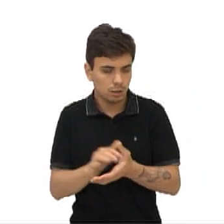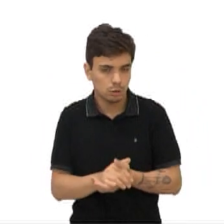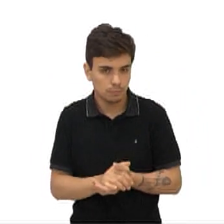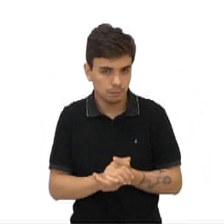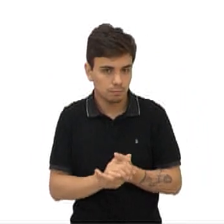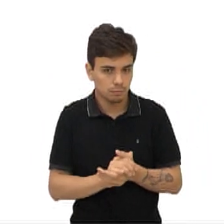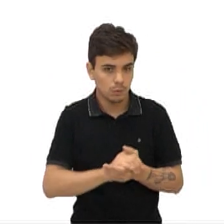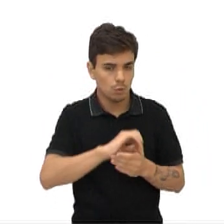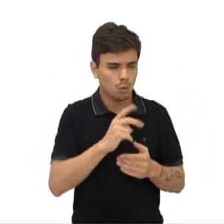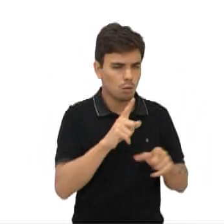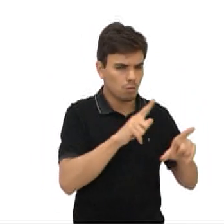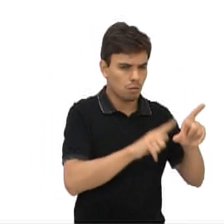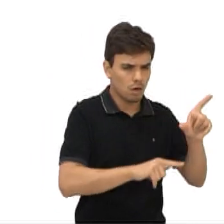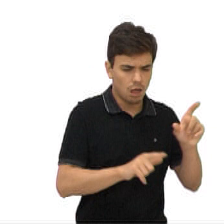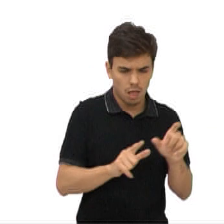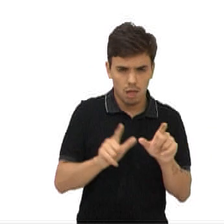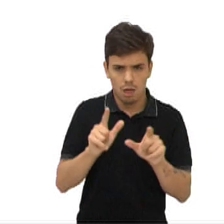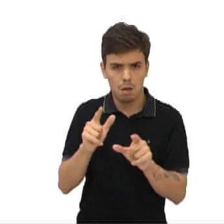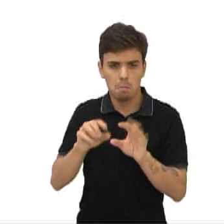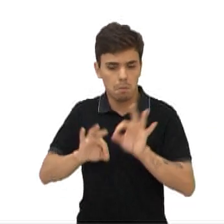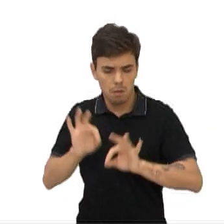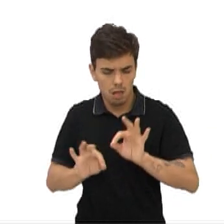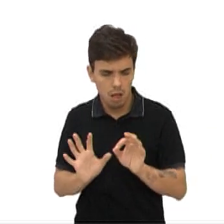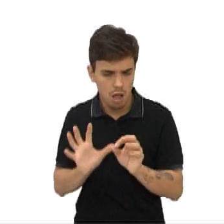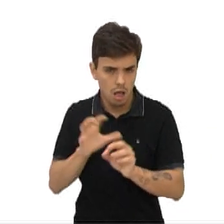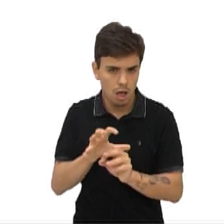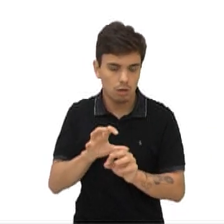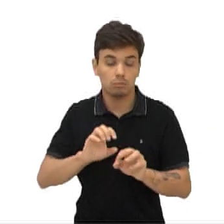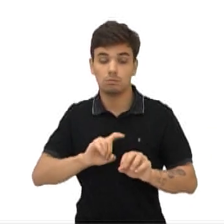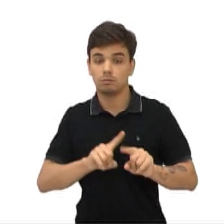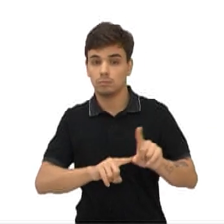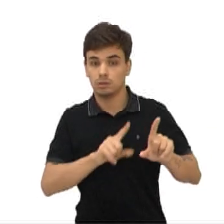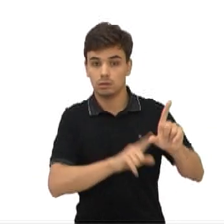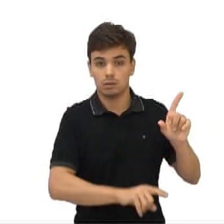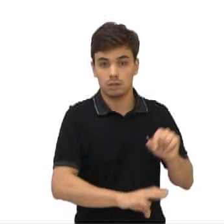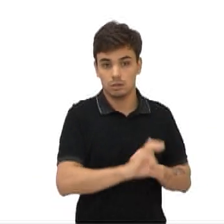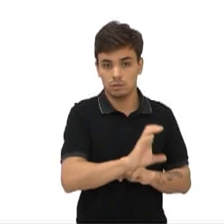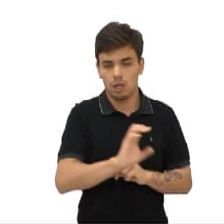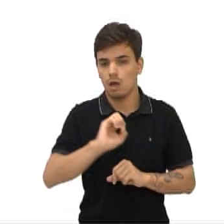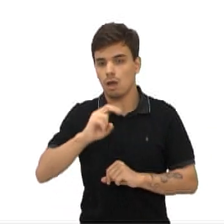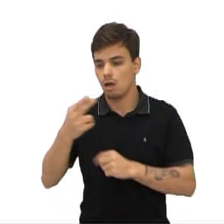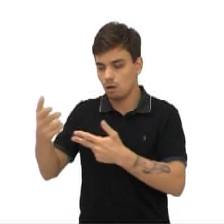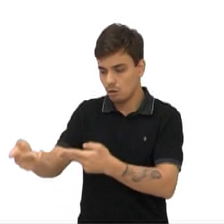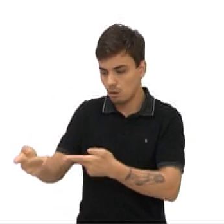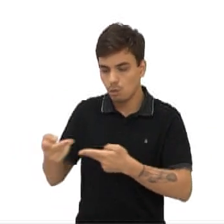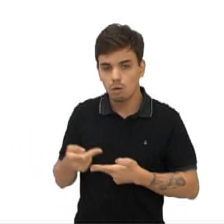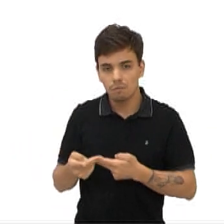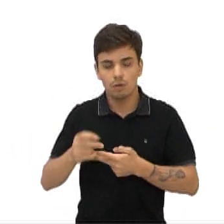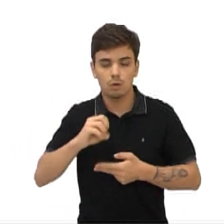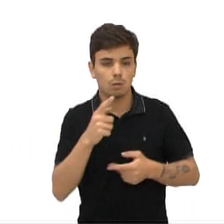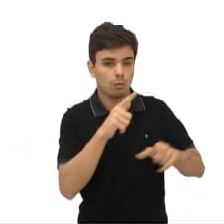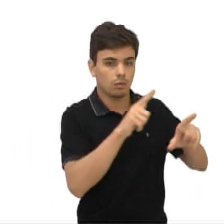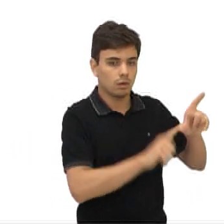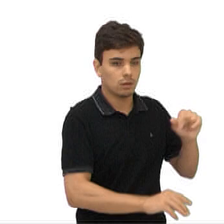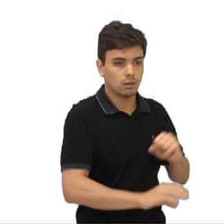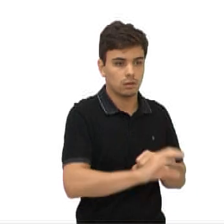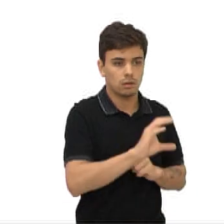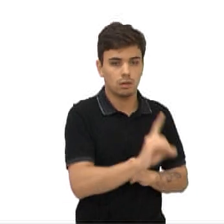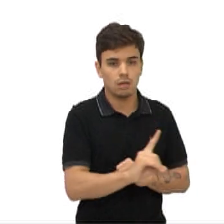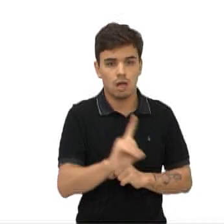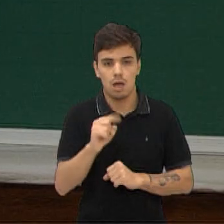sobre uma armadilha. Letra C, sobre um convite? Ou letra D, sobre um